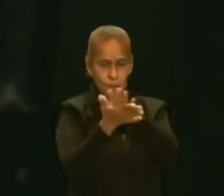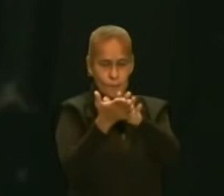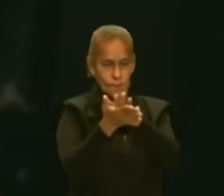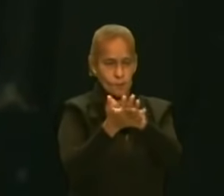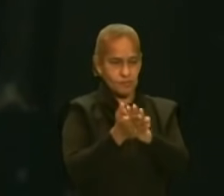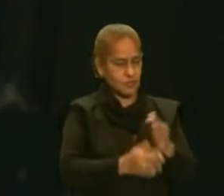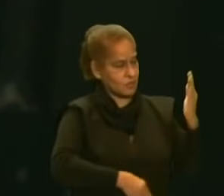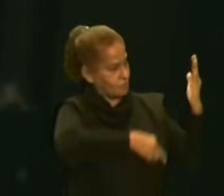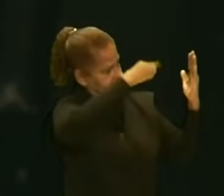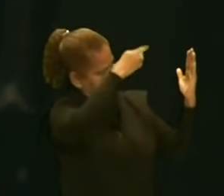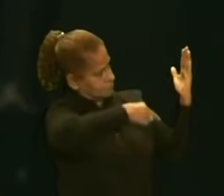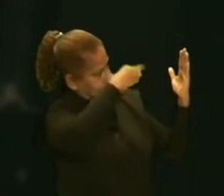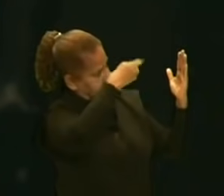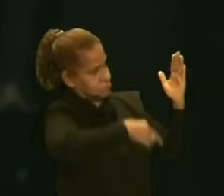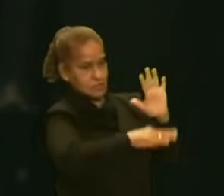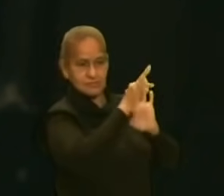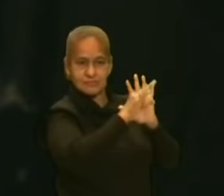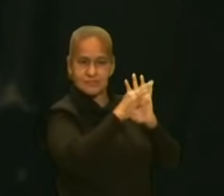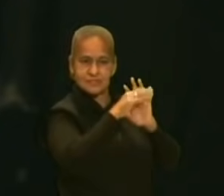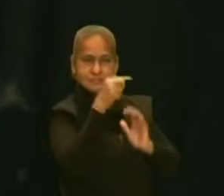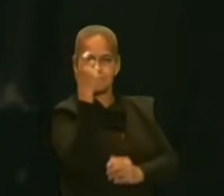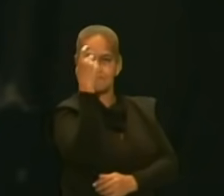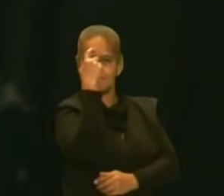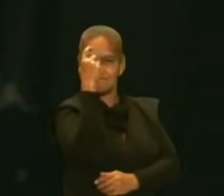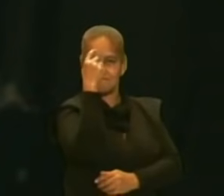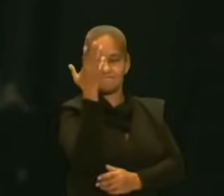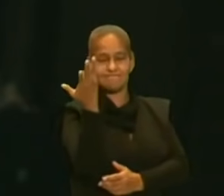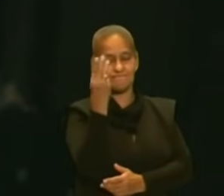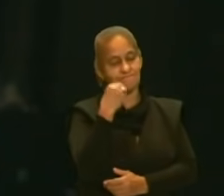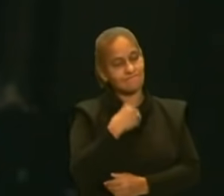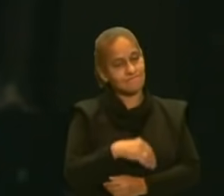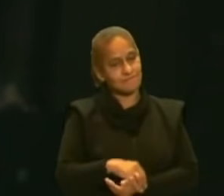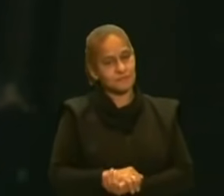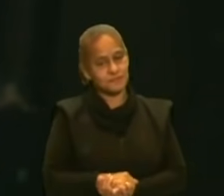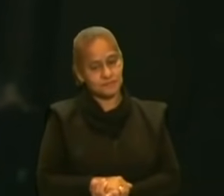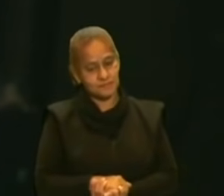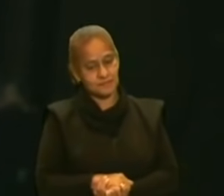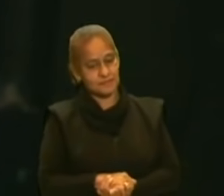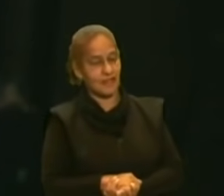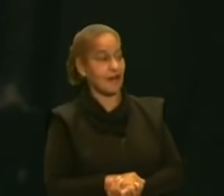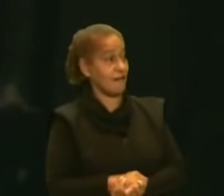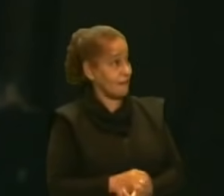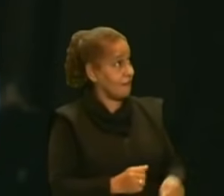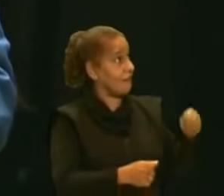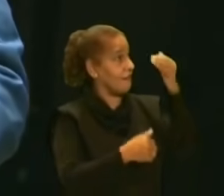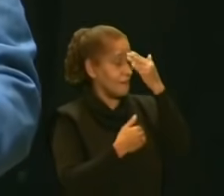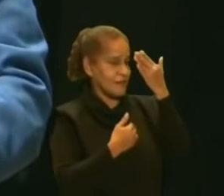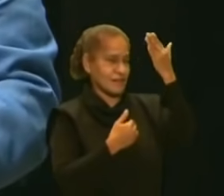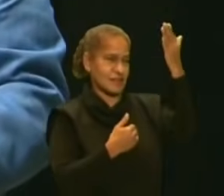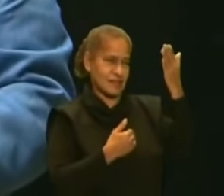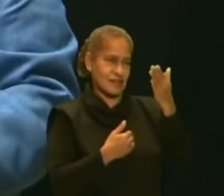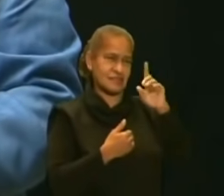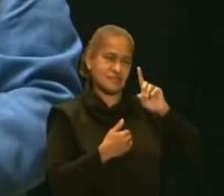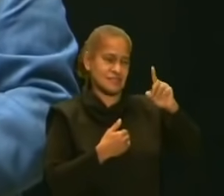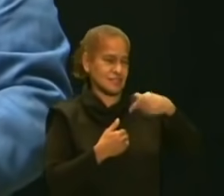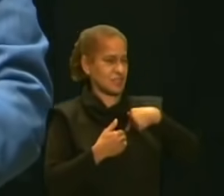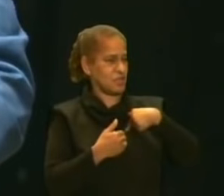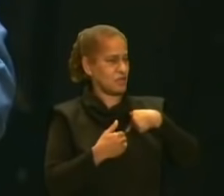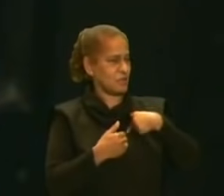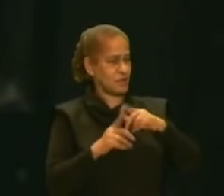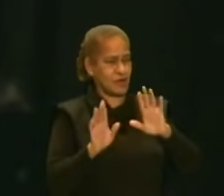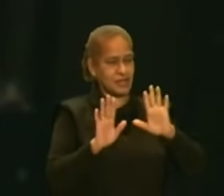esses textos, eu fico pensando que, graças a Deus, eu não cheguei na sexta trombeta ainda.